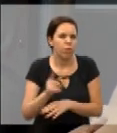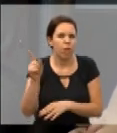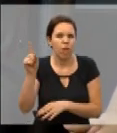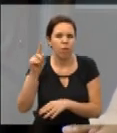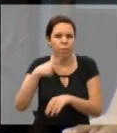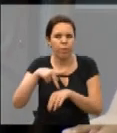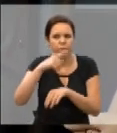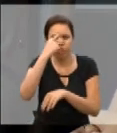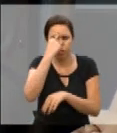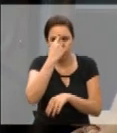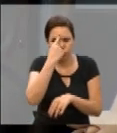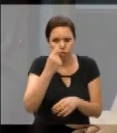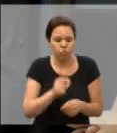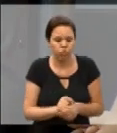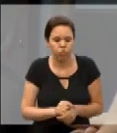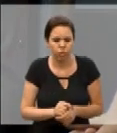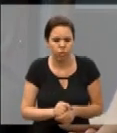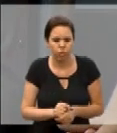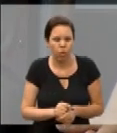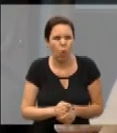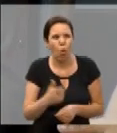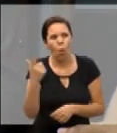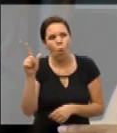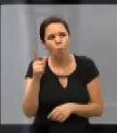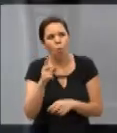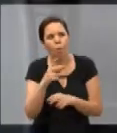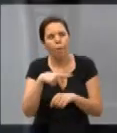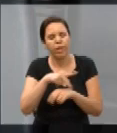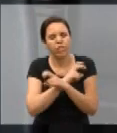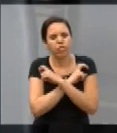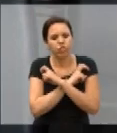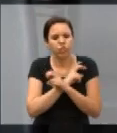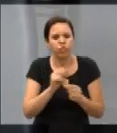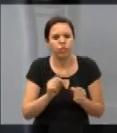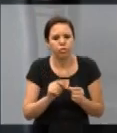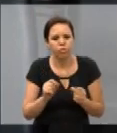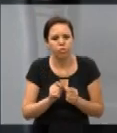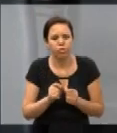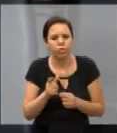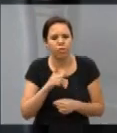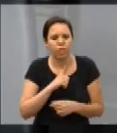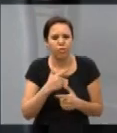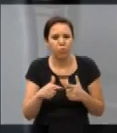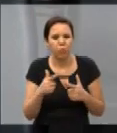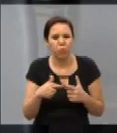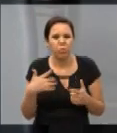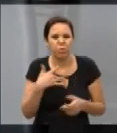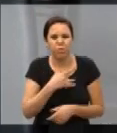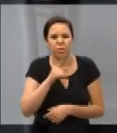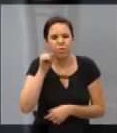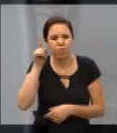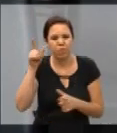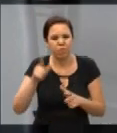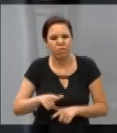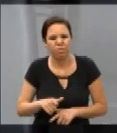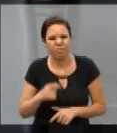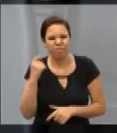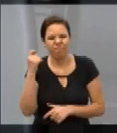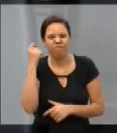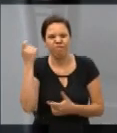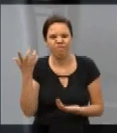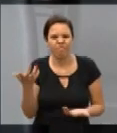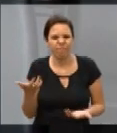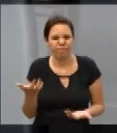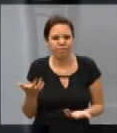Índia, não sei se foi na Índia ou foi no Egito, ele teve um problema de saúde lá, muito grande